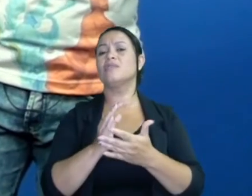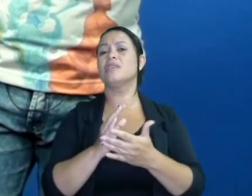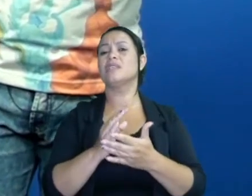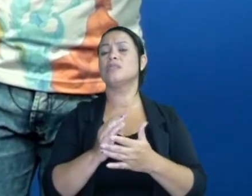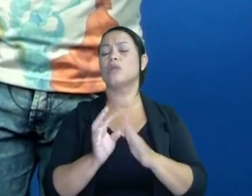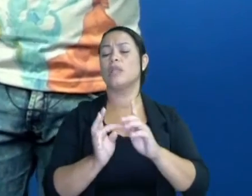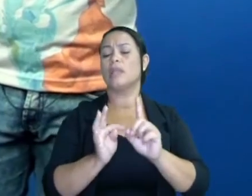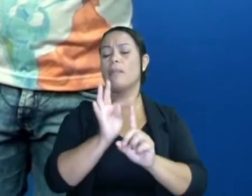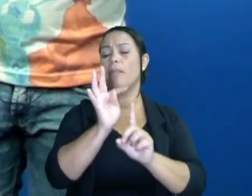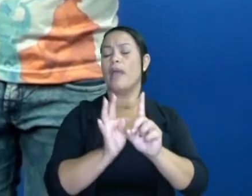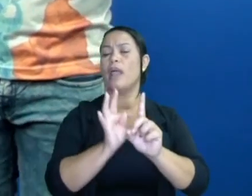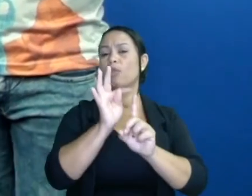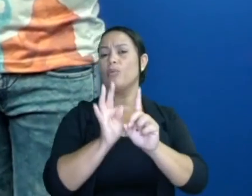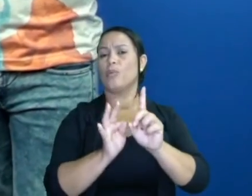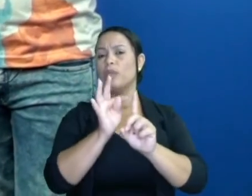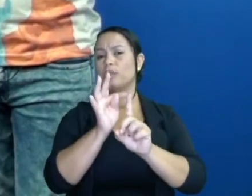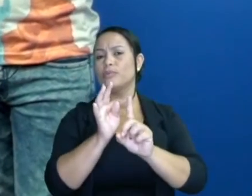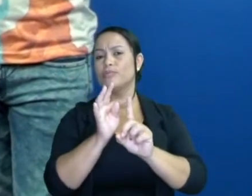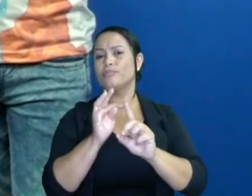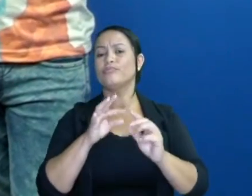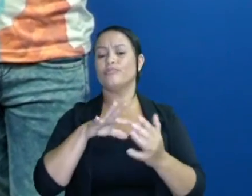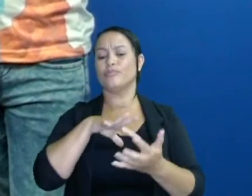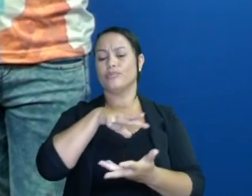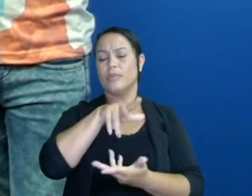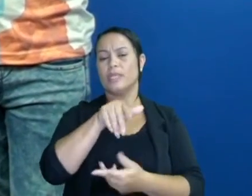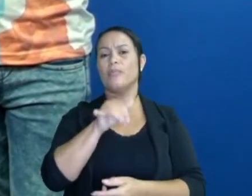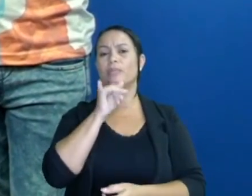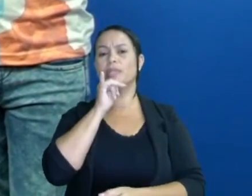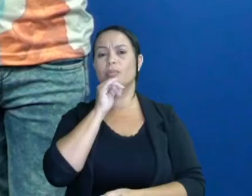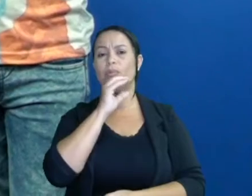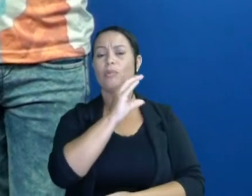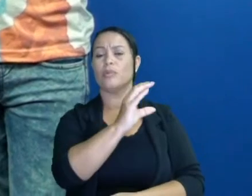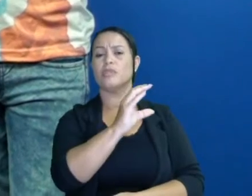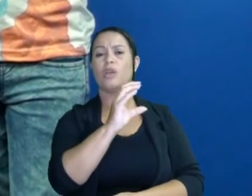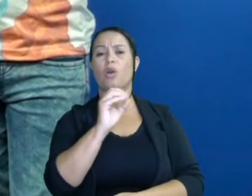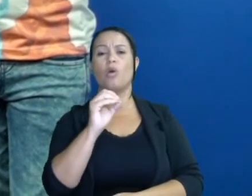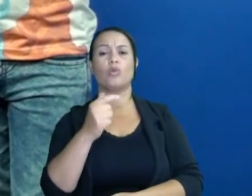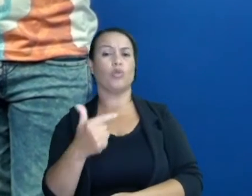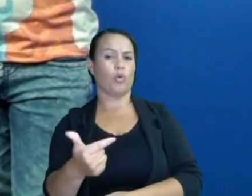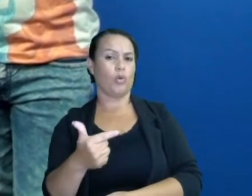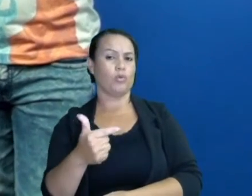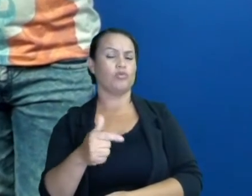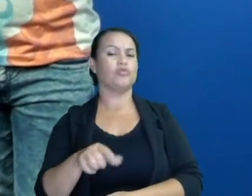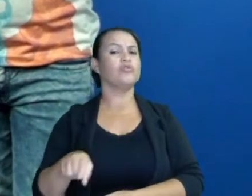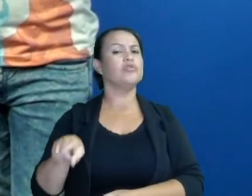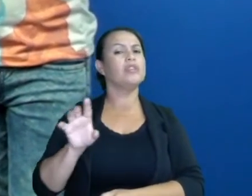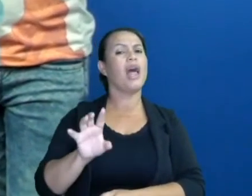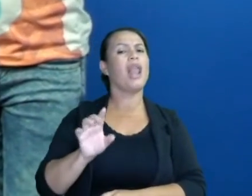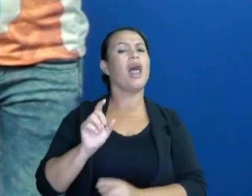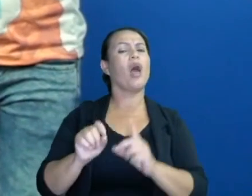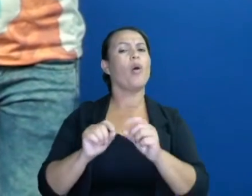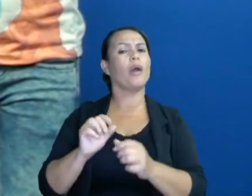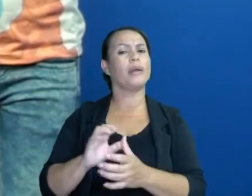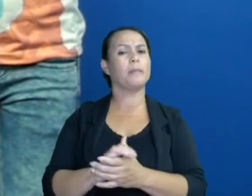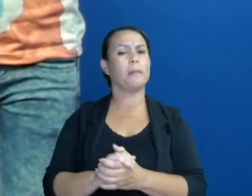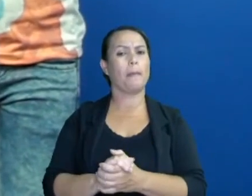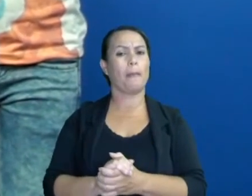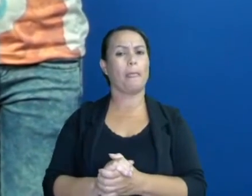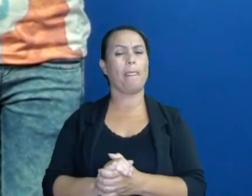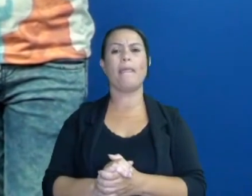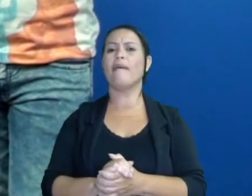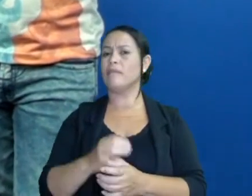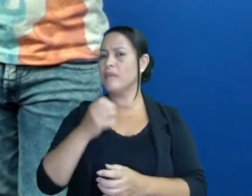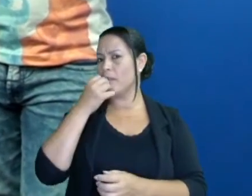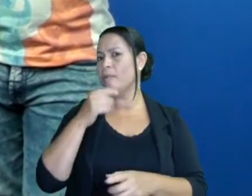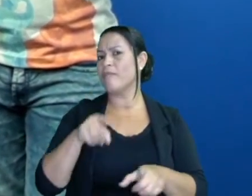temperatura do nosso planeta. Quando esse gás carbônico está lá no seu nível ideal, a temperatura do planeta fica